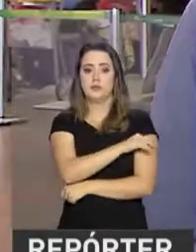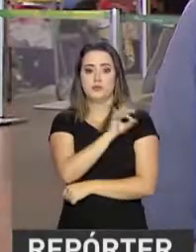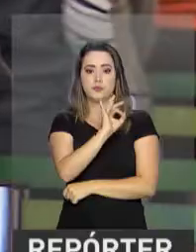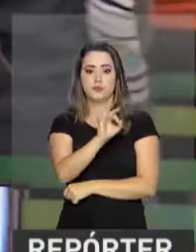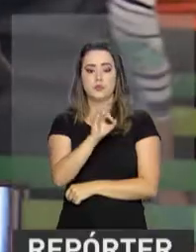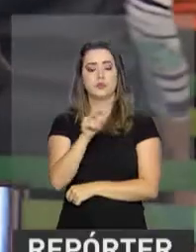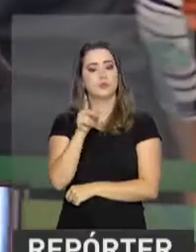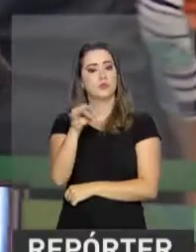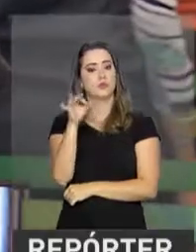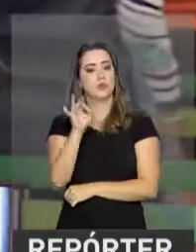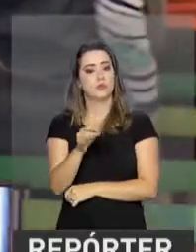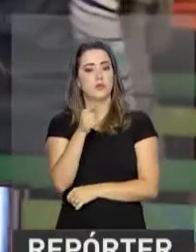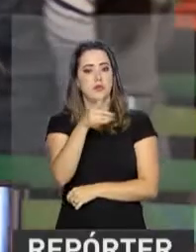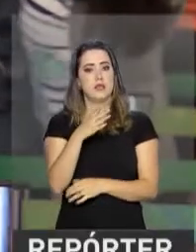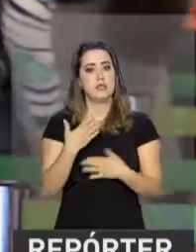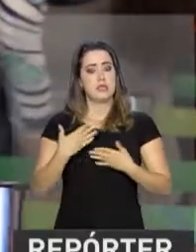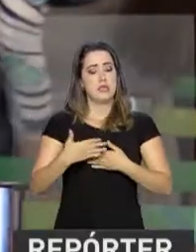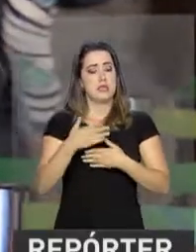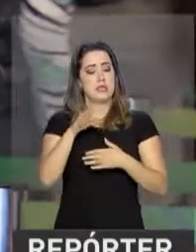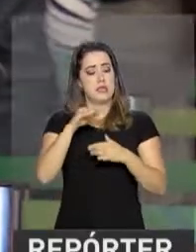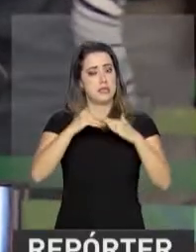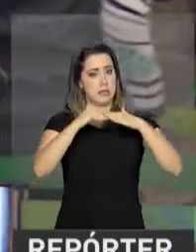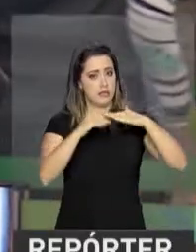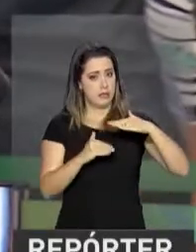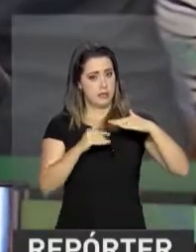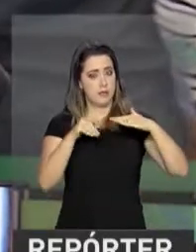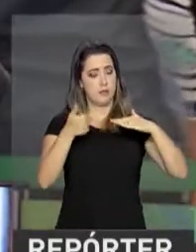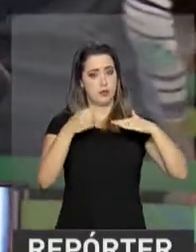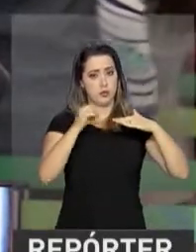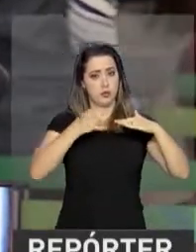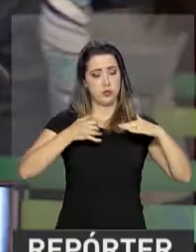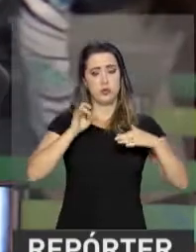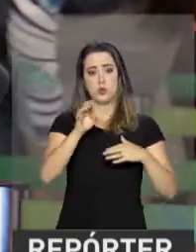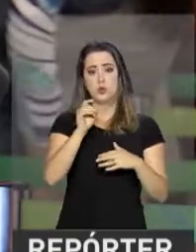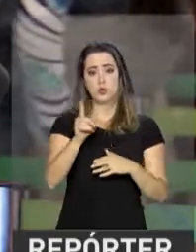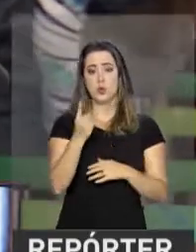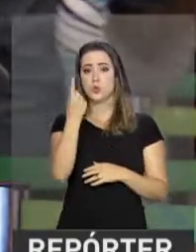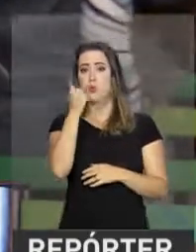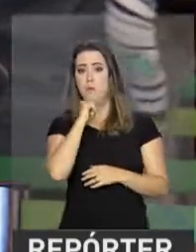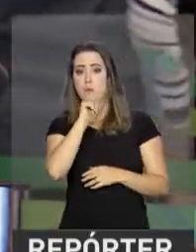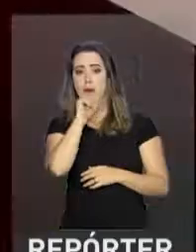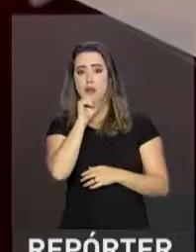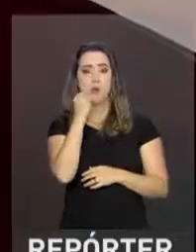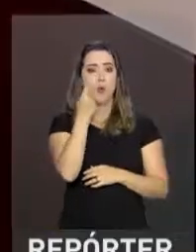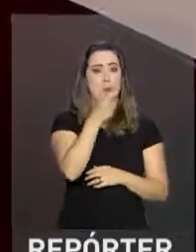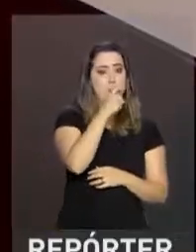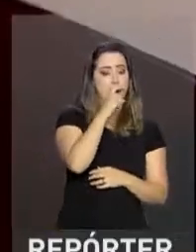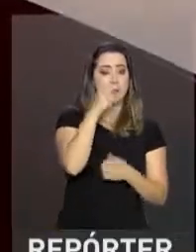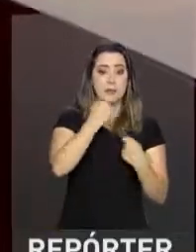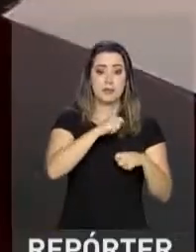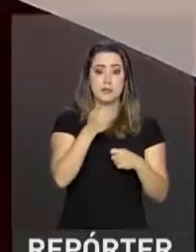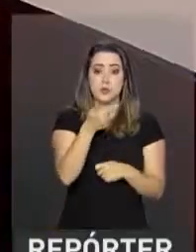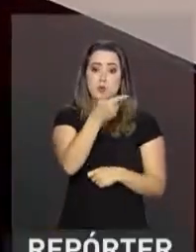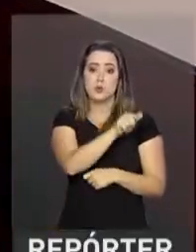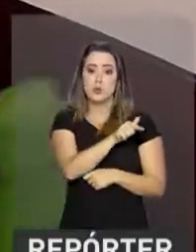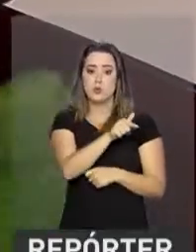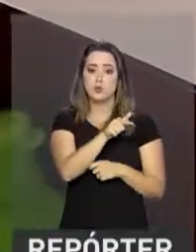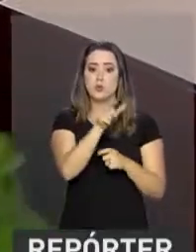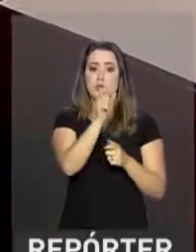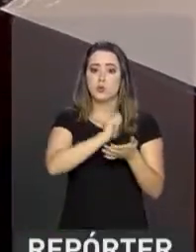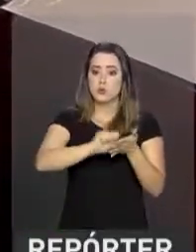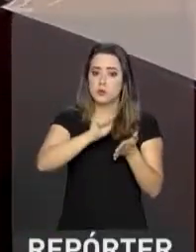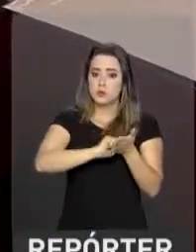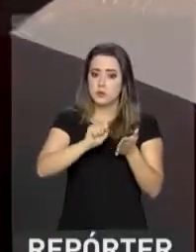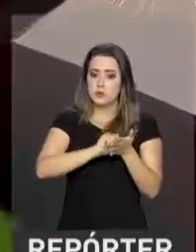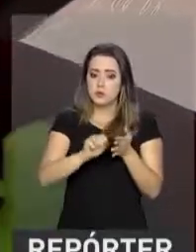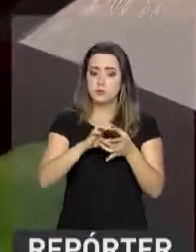dia e se o menor estiver indo para o exterior acompanhado somente de um dos pais é necessária autorização por escrito